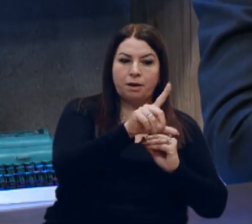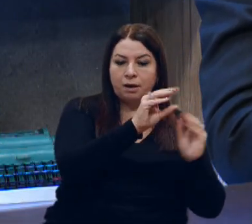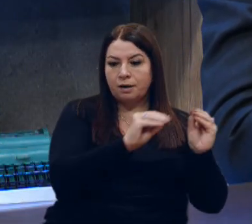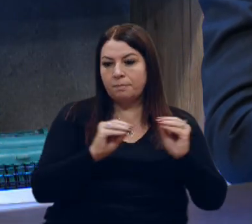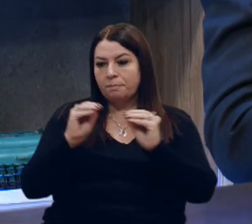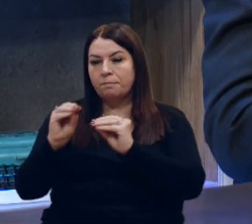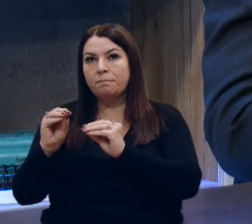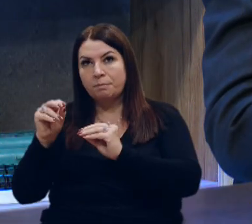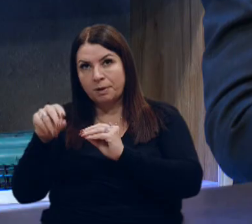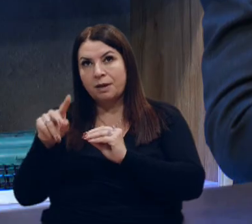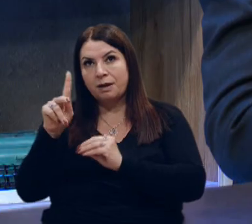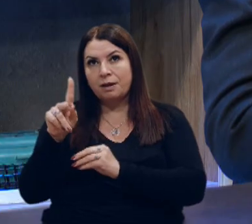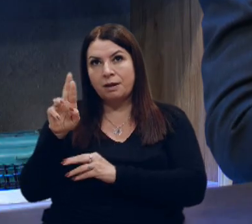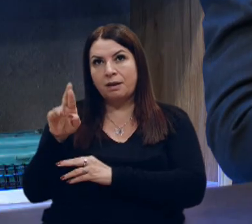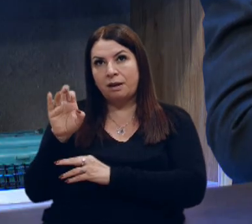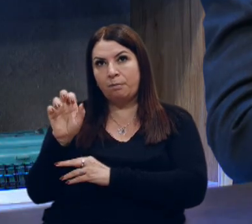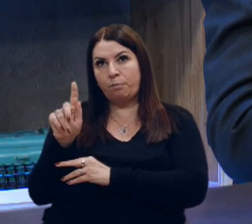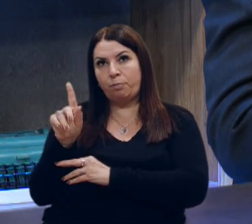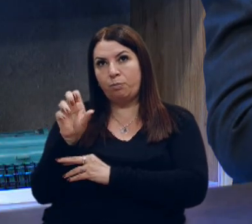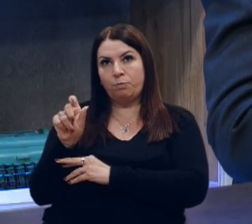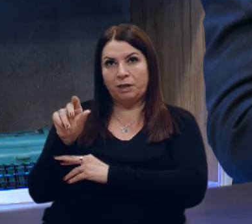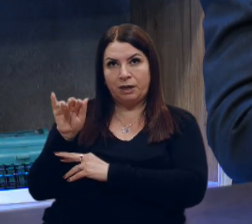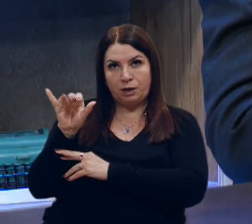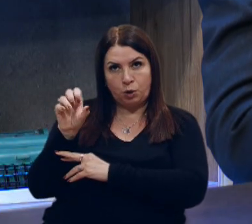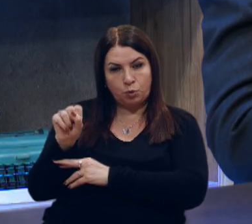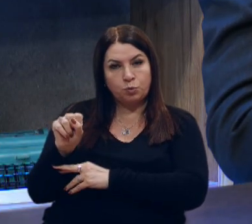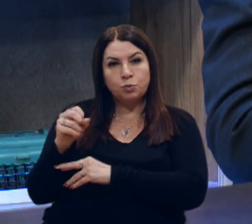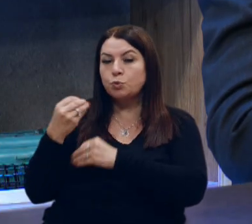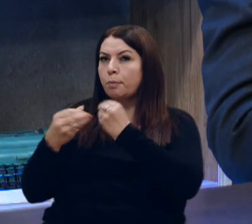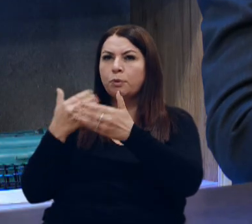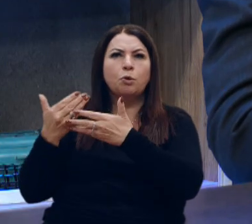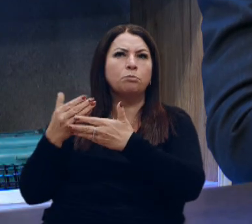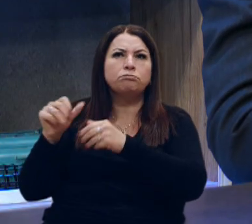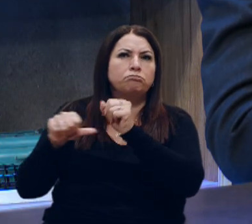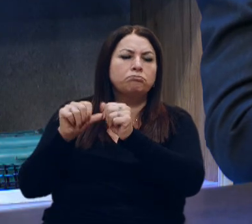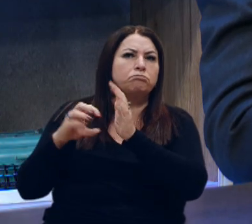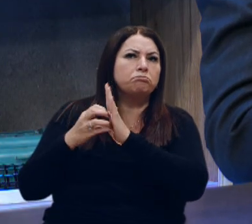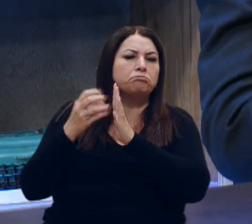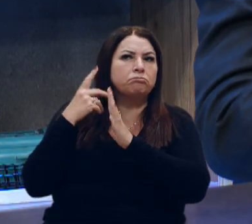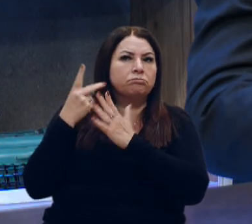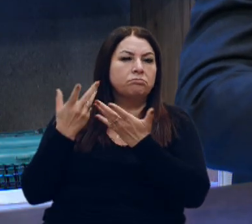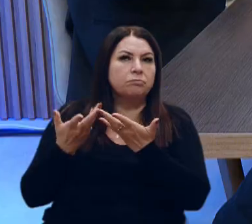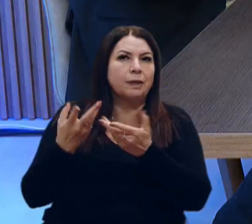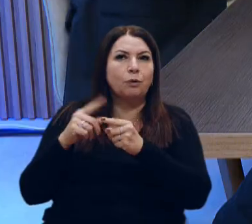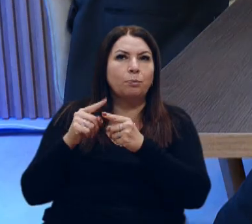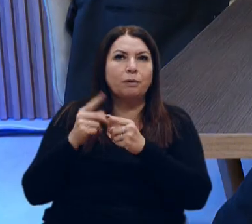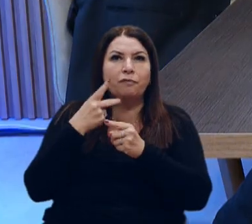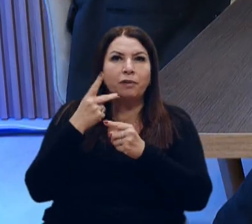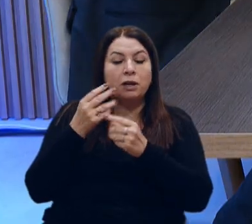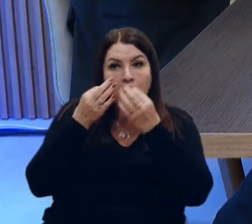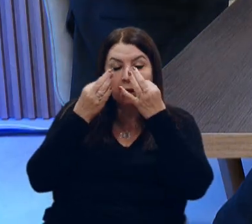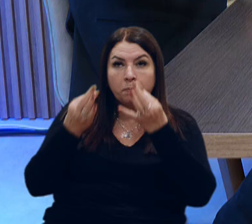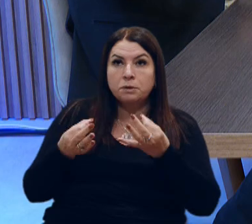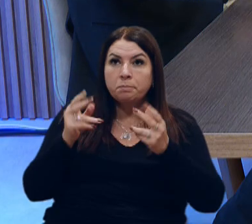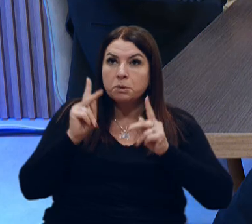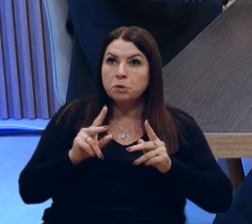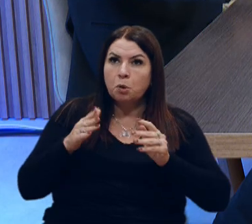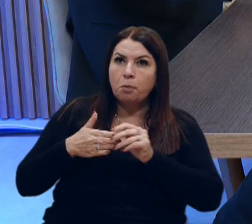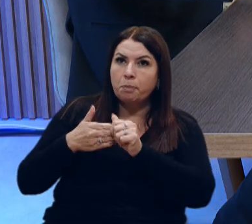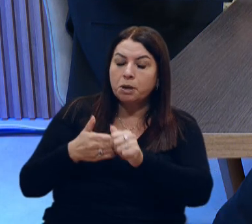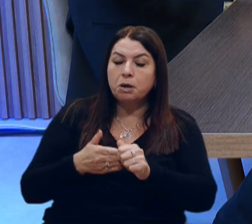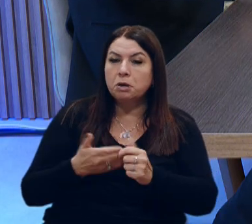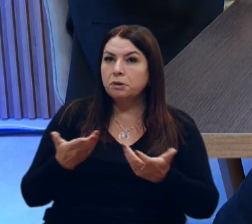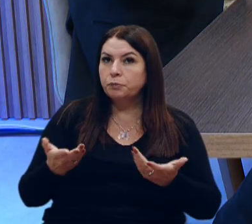o Republicanos. Como é que se deu esse processo de troca de partido, vereador? Ele sempre chama a atenção das pessoas que